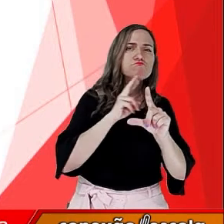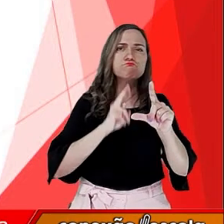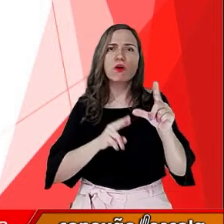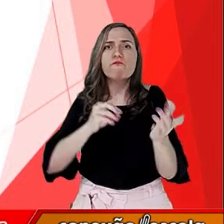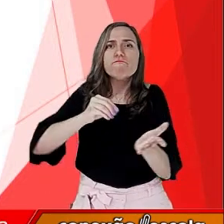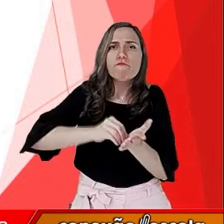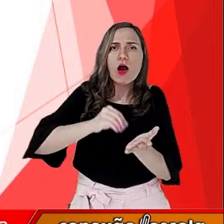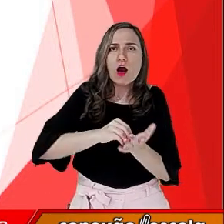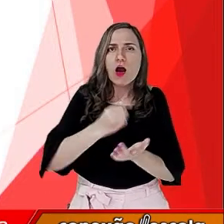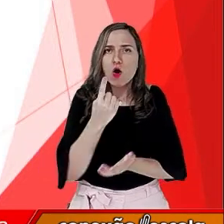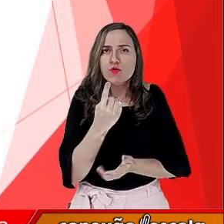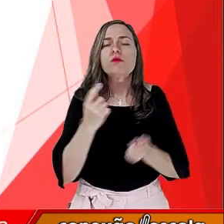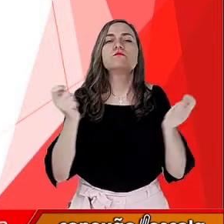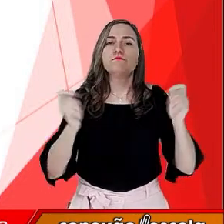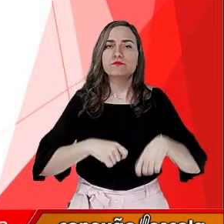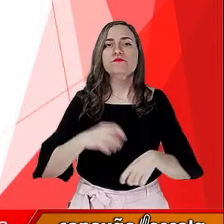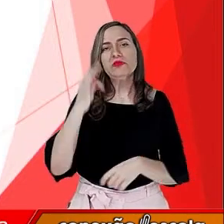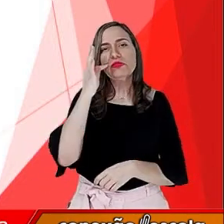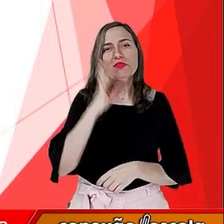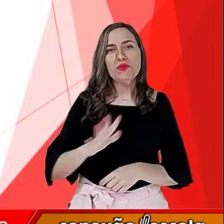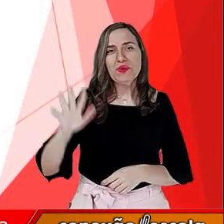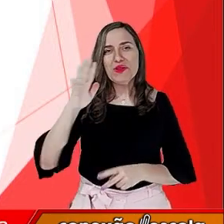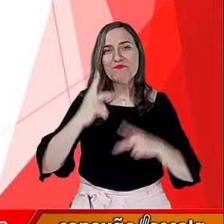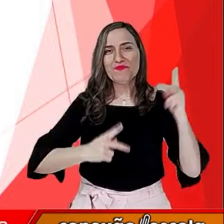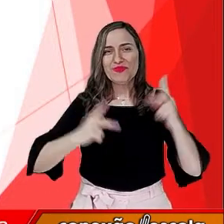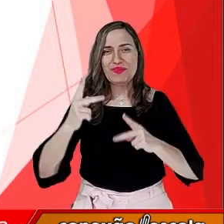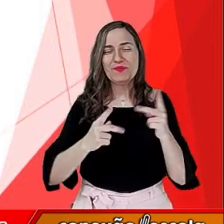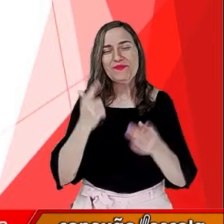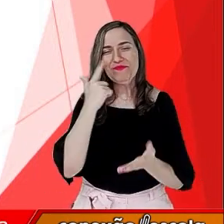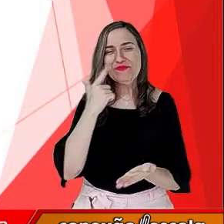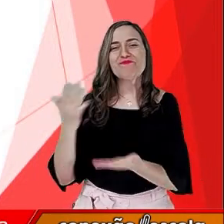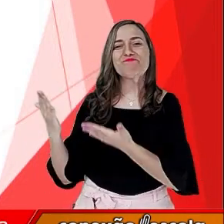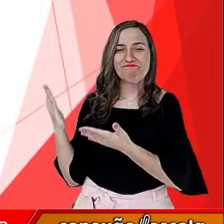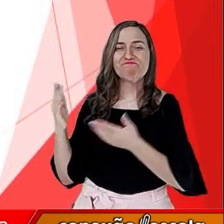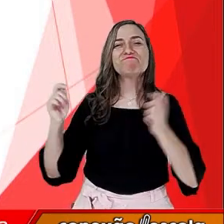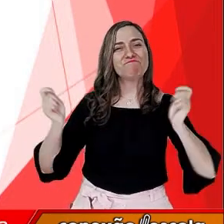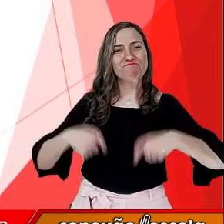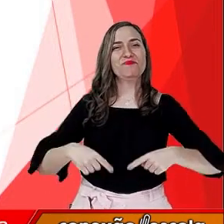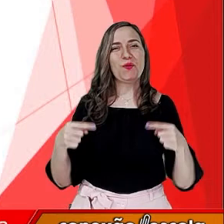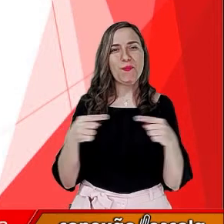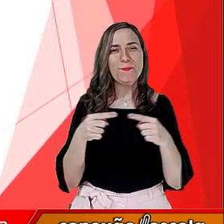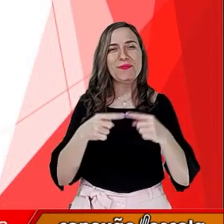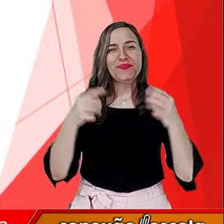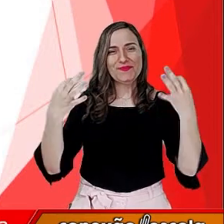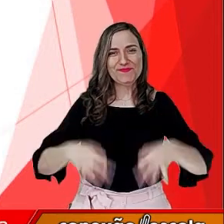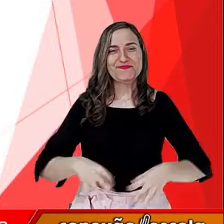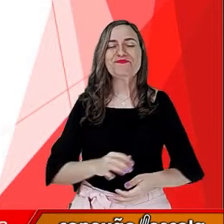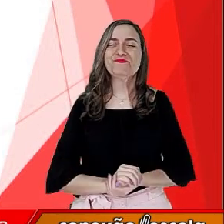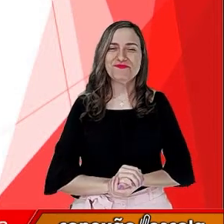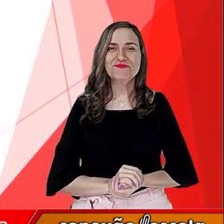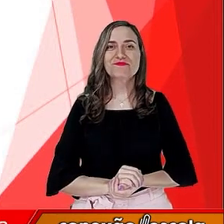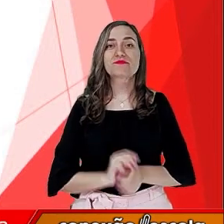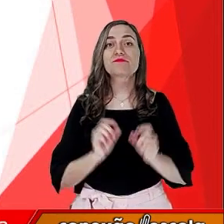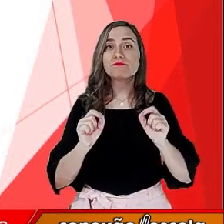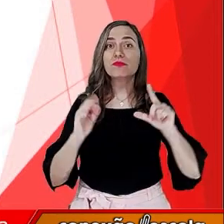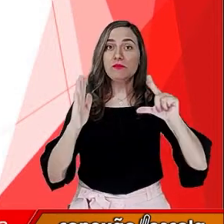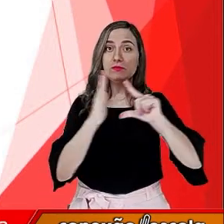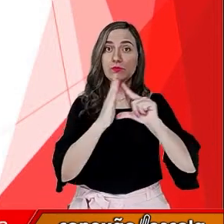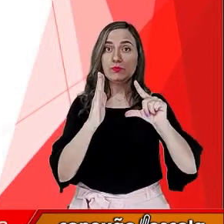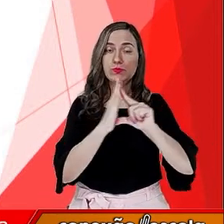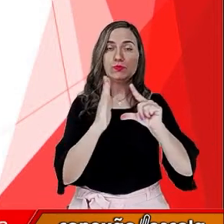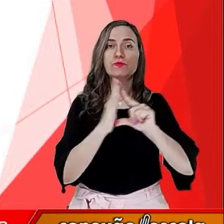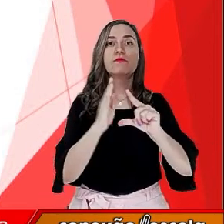nós podemos aplicar o teorema. E aqui é o caso. Aplicando o Teorema de Pitágoras, nós vamos